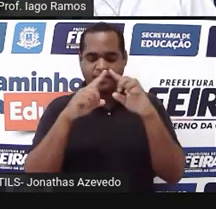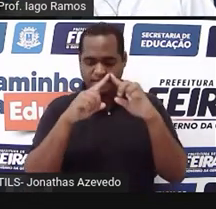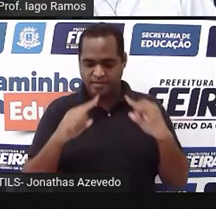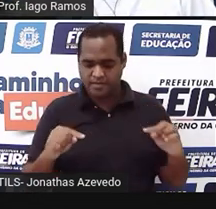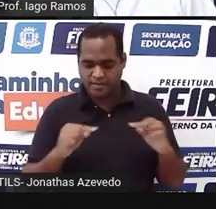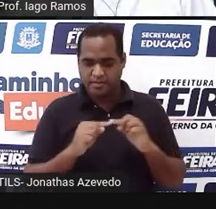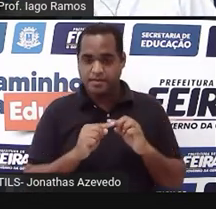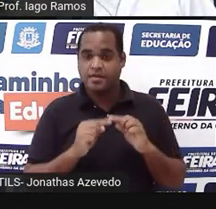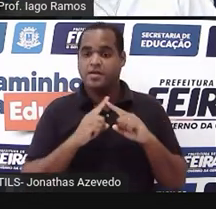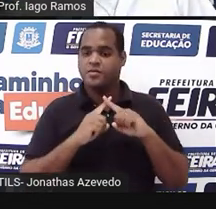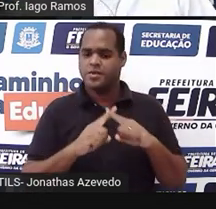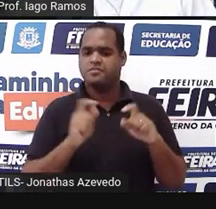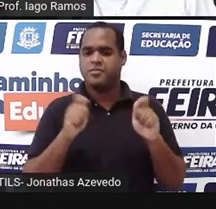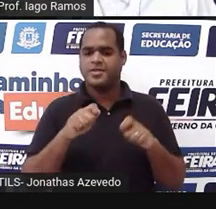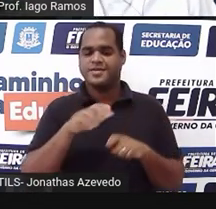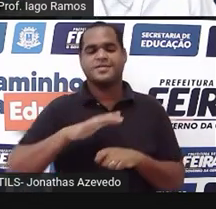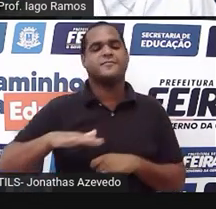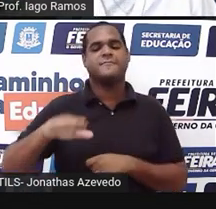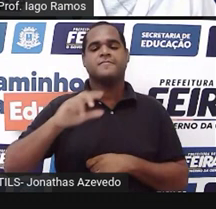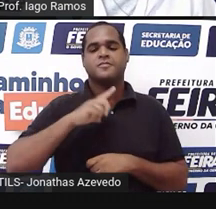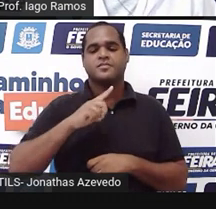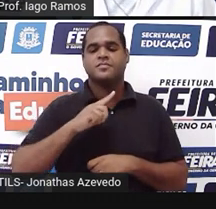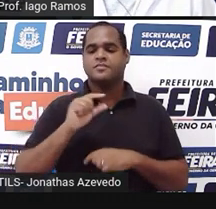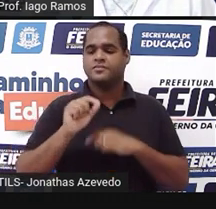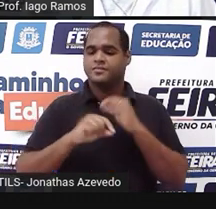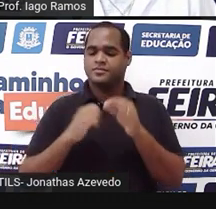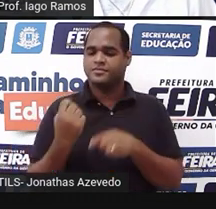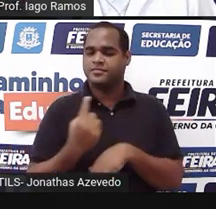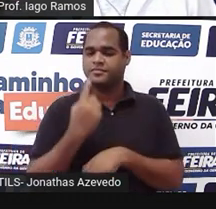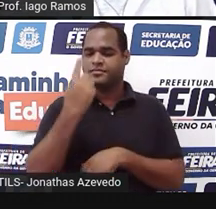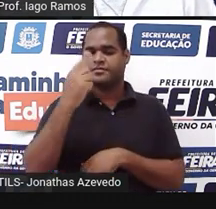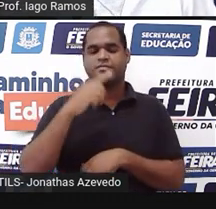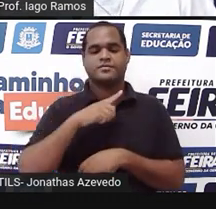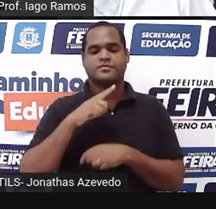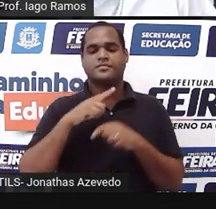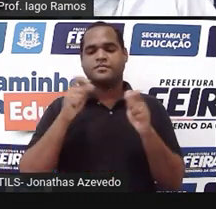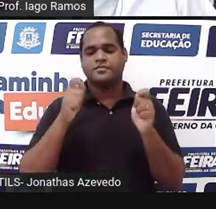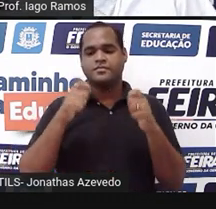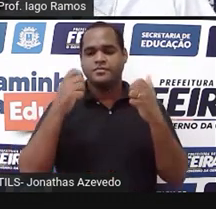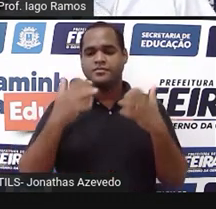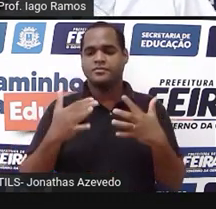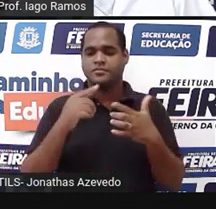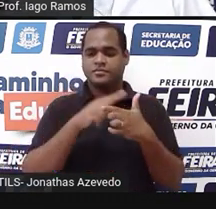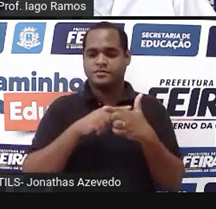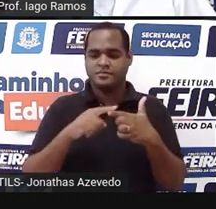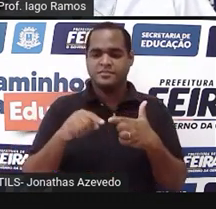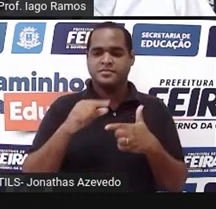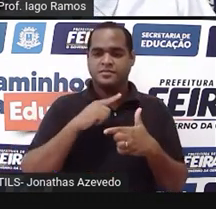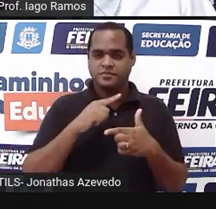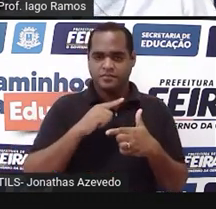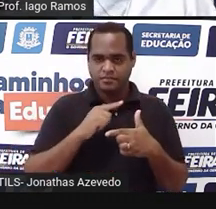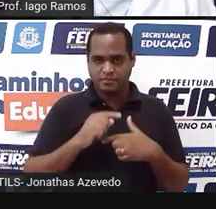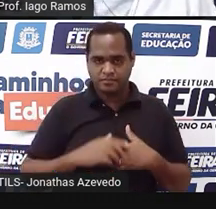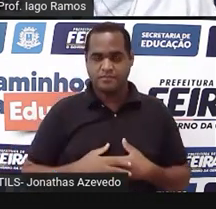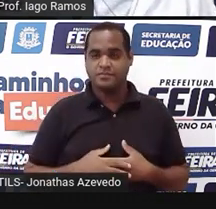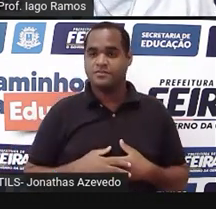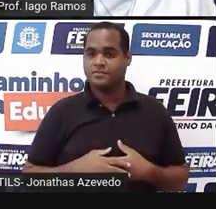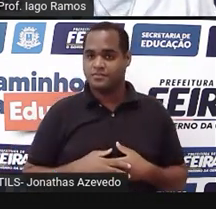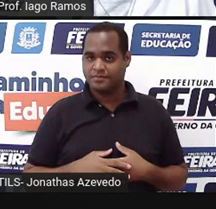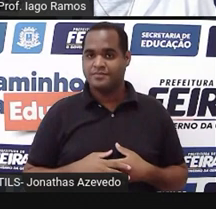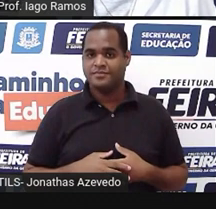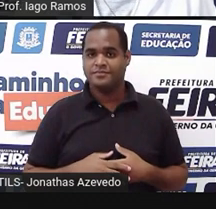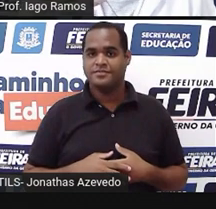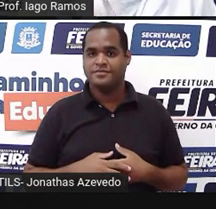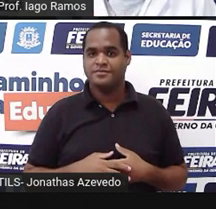multiplica ano a medida da base pela medida da altura e depois dividindo por 2 e isso é a forma de calcular a área dos